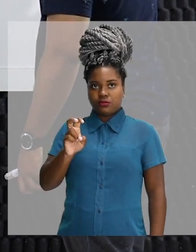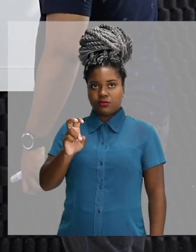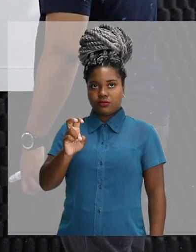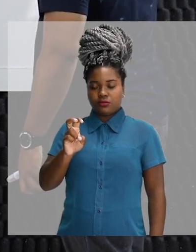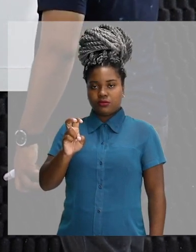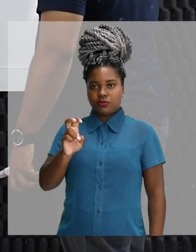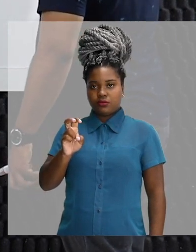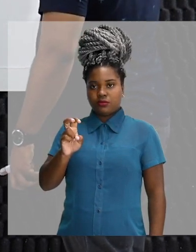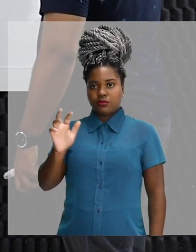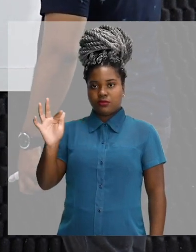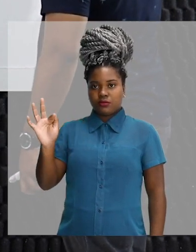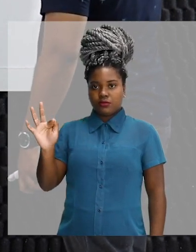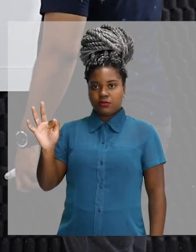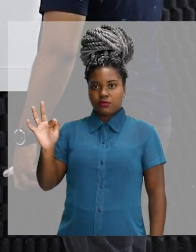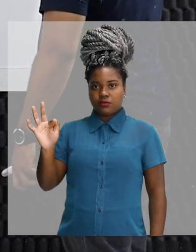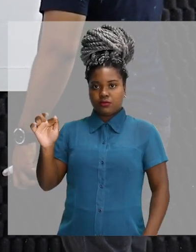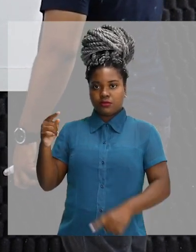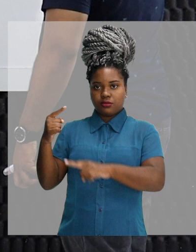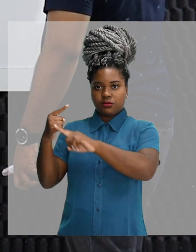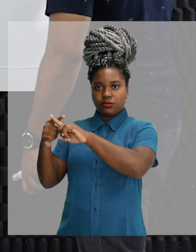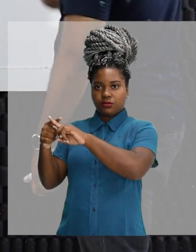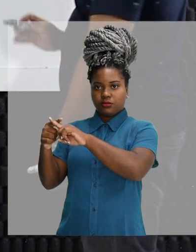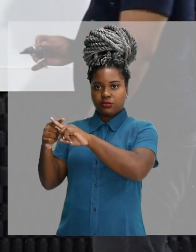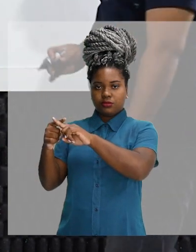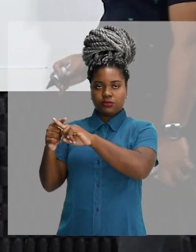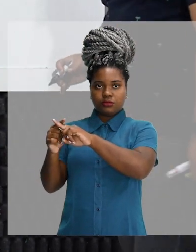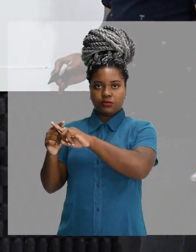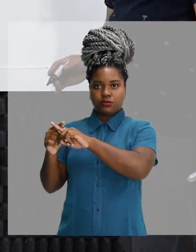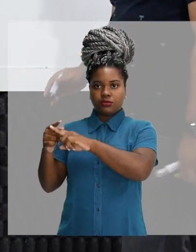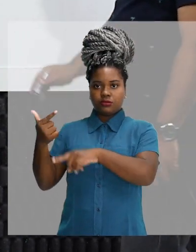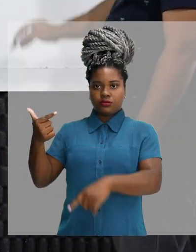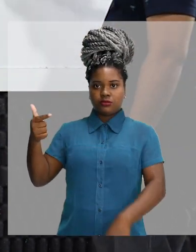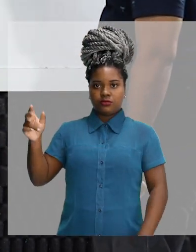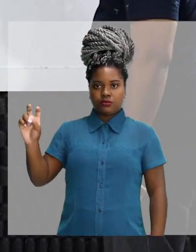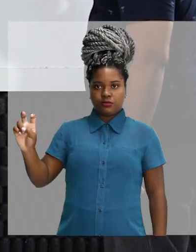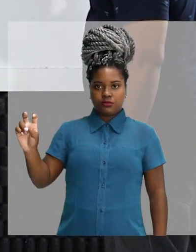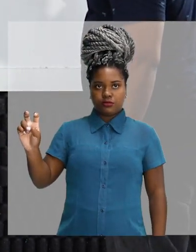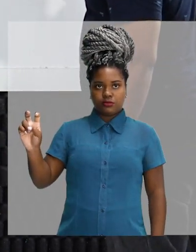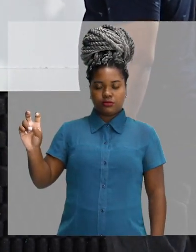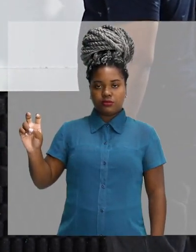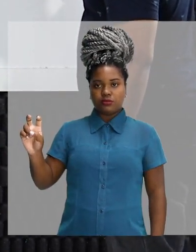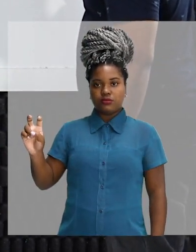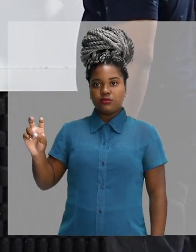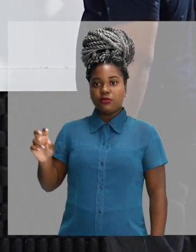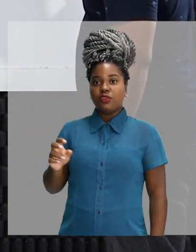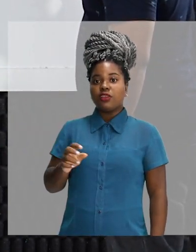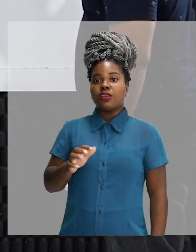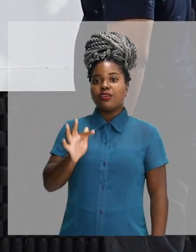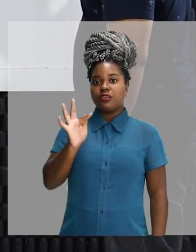a força que a gente quer saber, vezes o tempo, que é 25. Então, a força